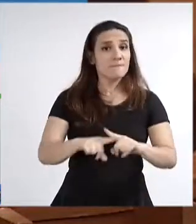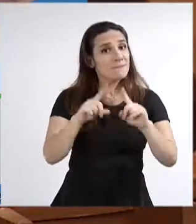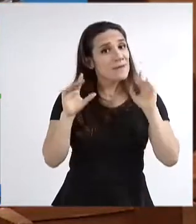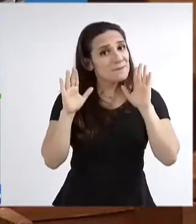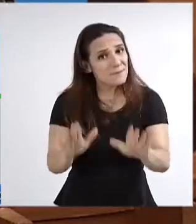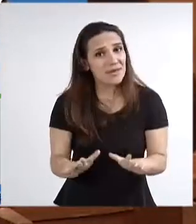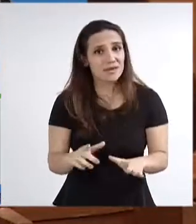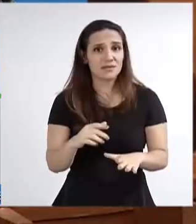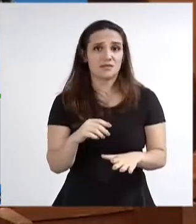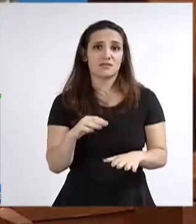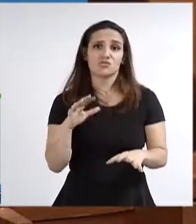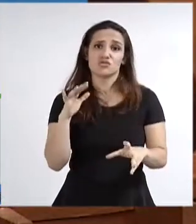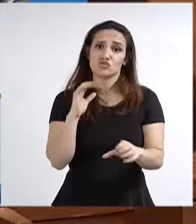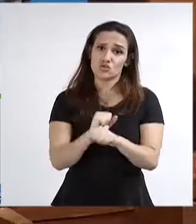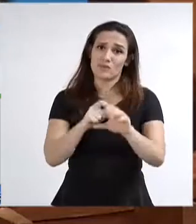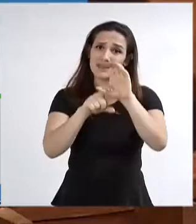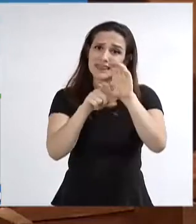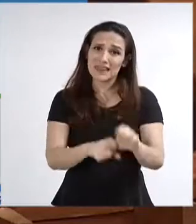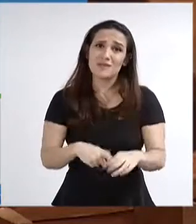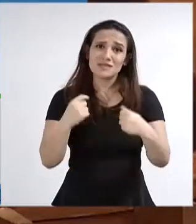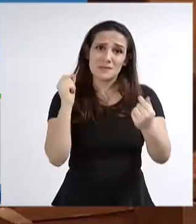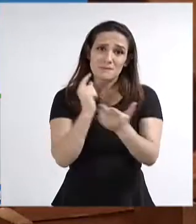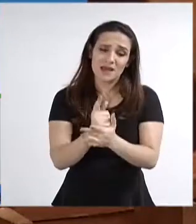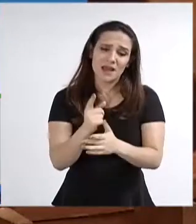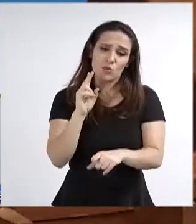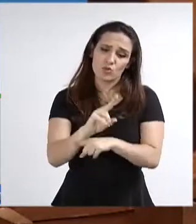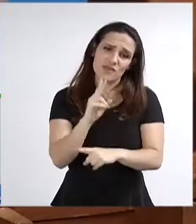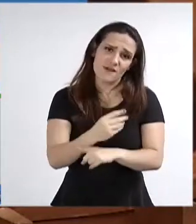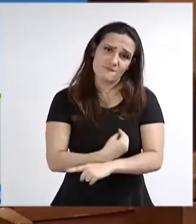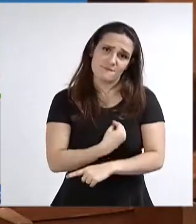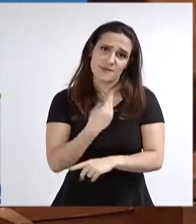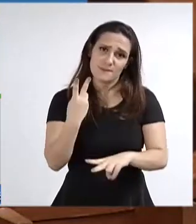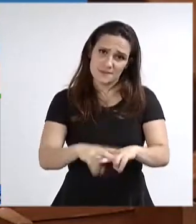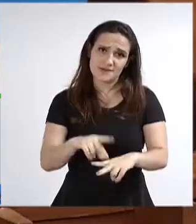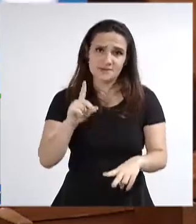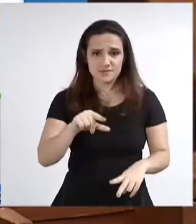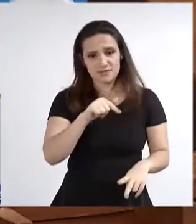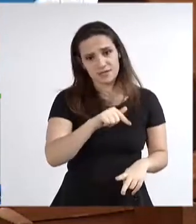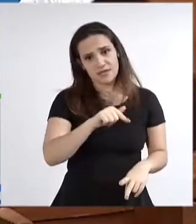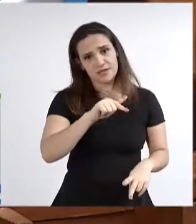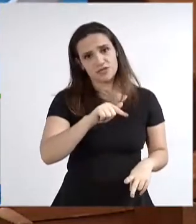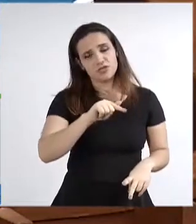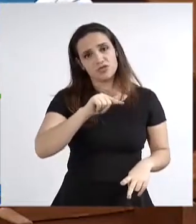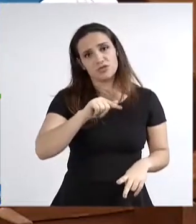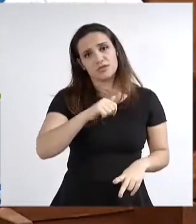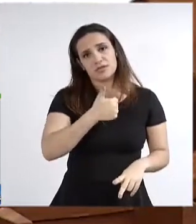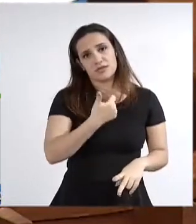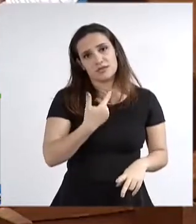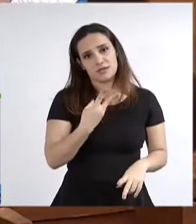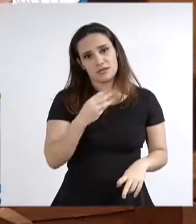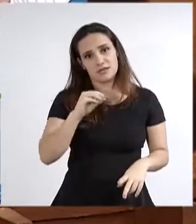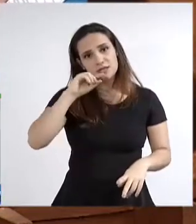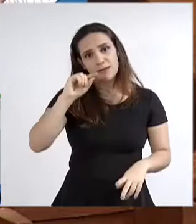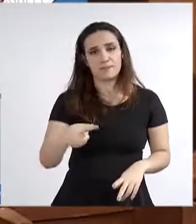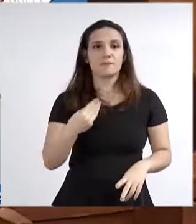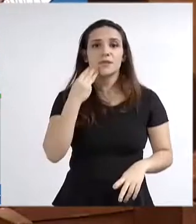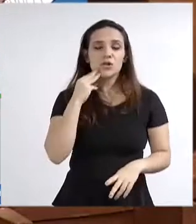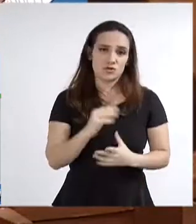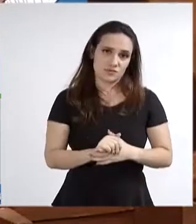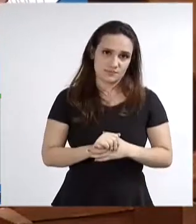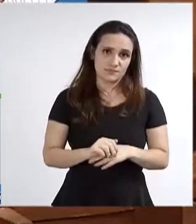Sul 133 milhões. O que é importante destacar? O governo estadual, ele já